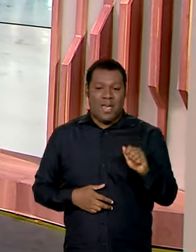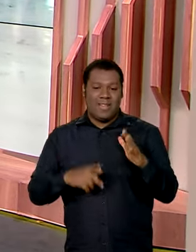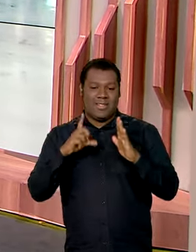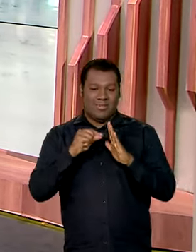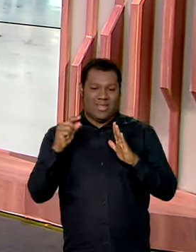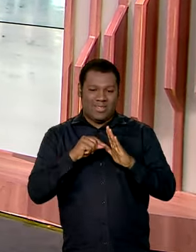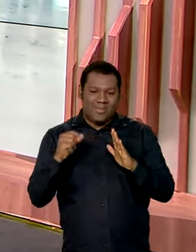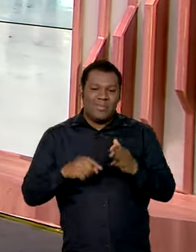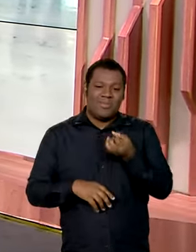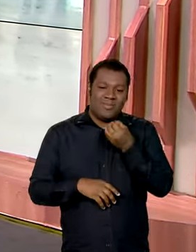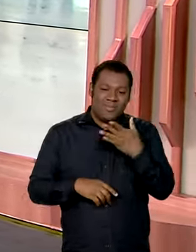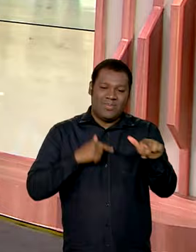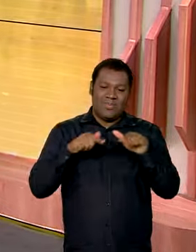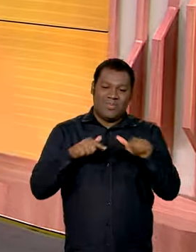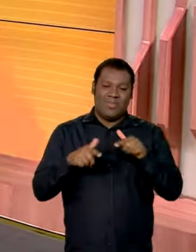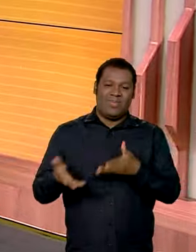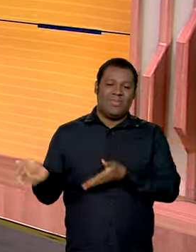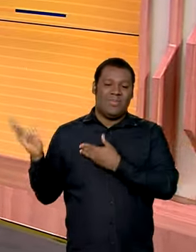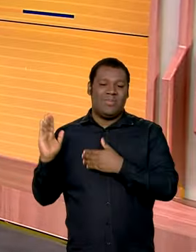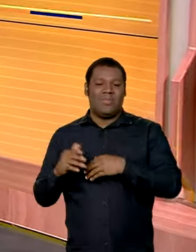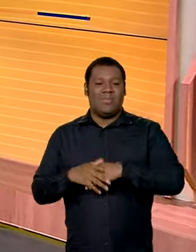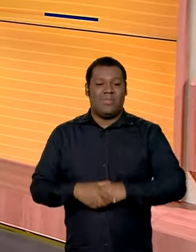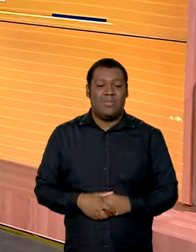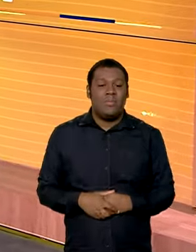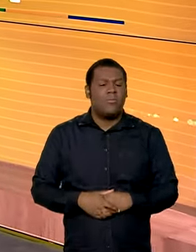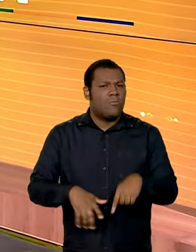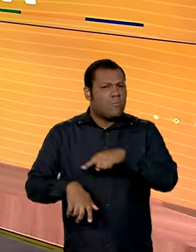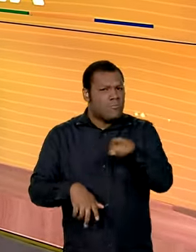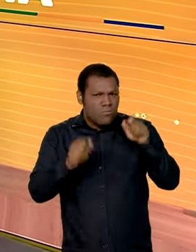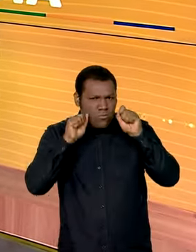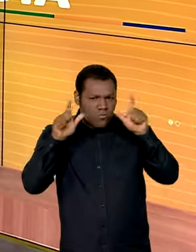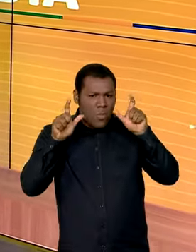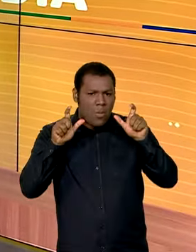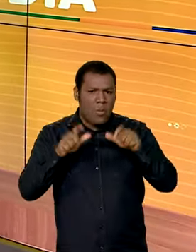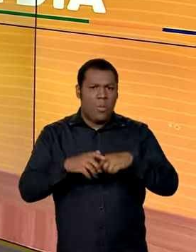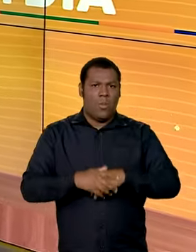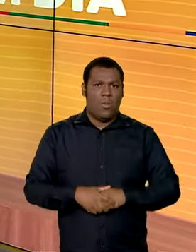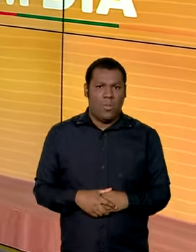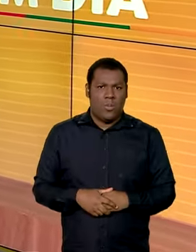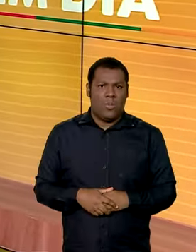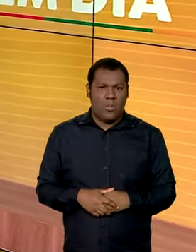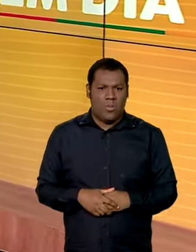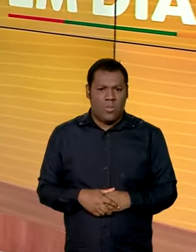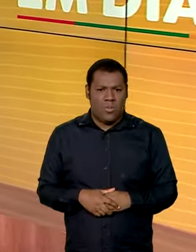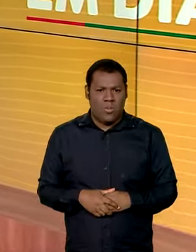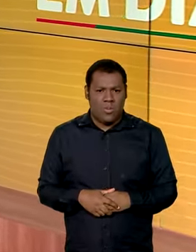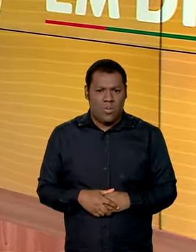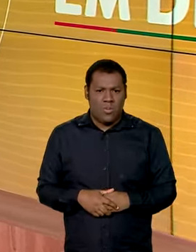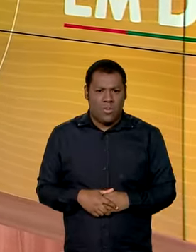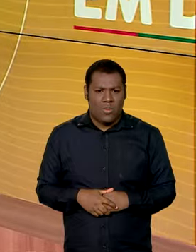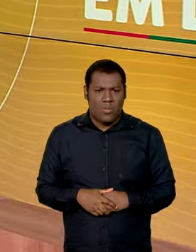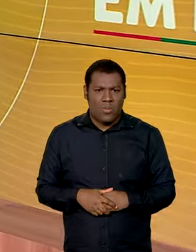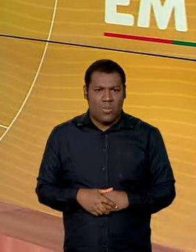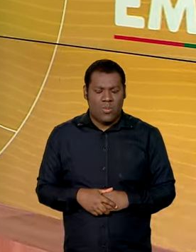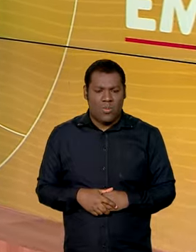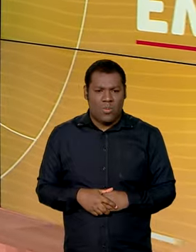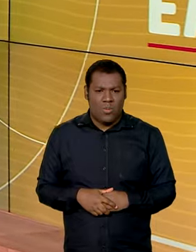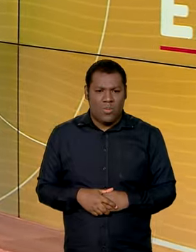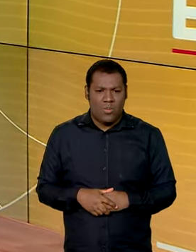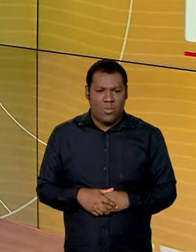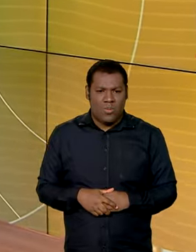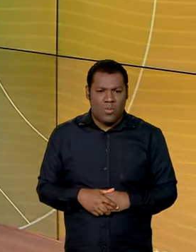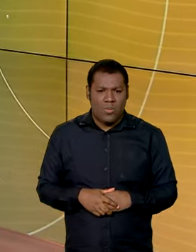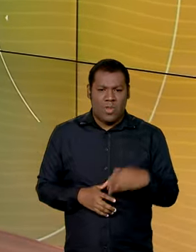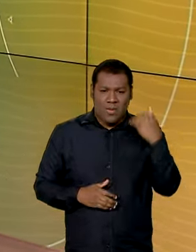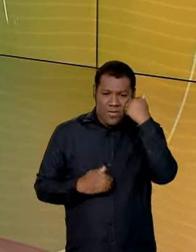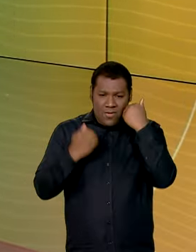Bom trabalho para você, viu? E agora um alerta. Diante do recente registro de 2 casos isolados de